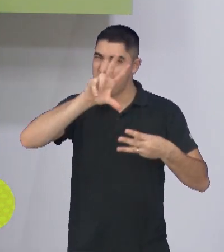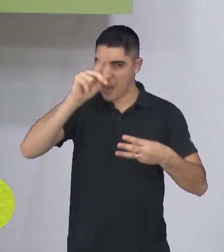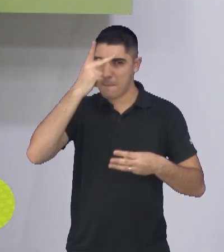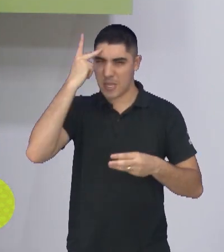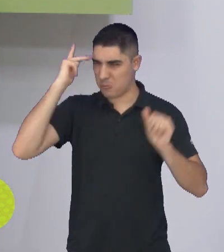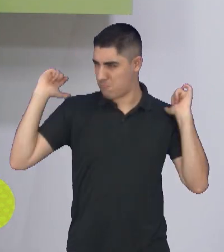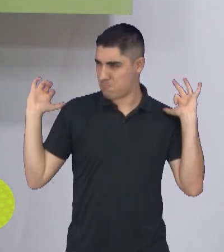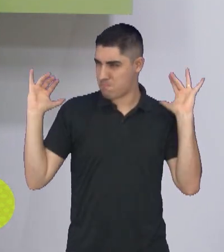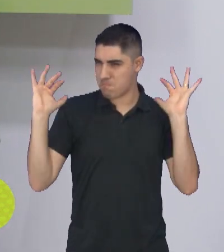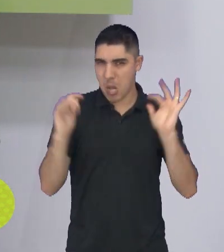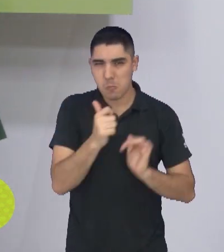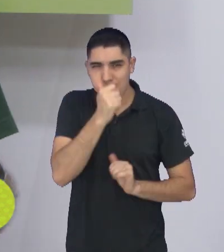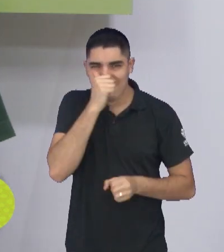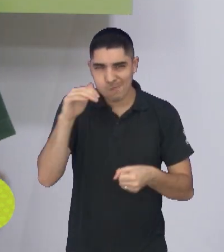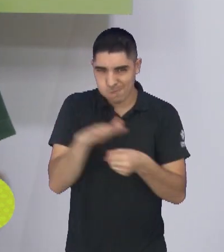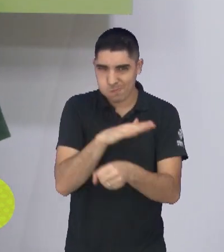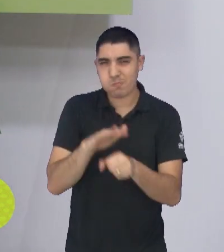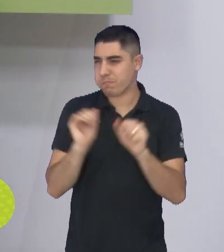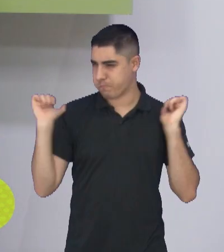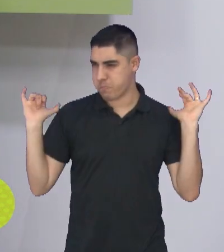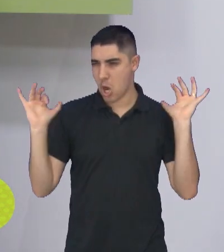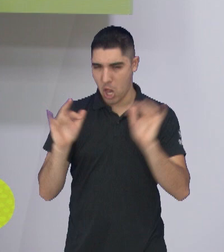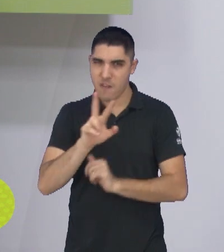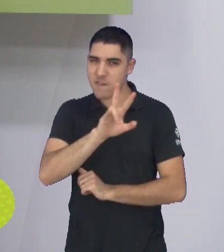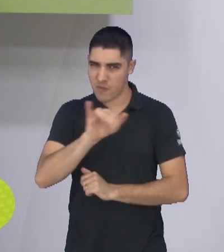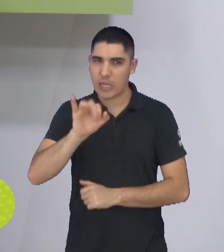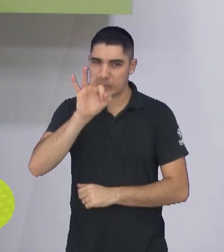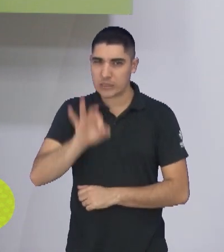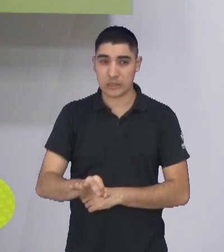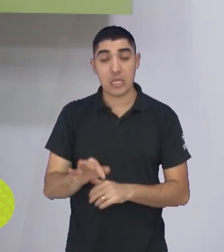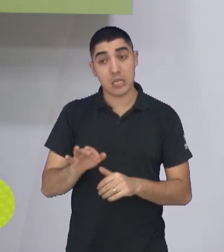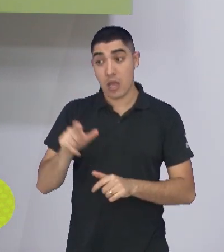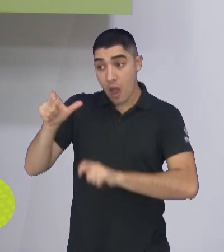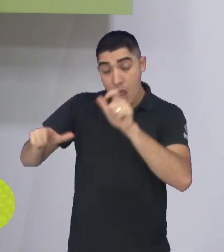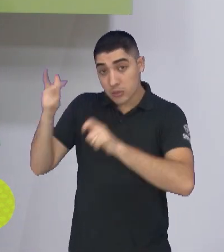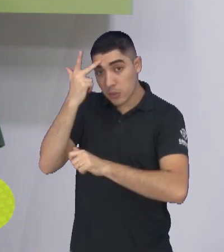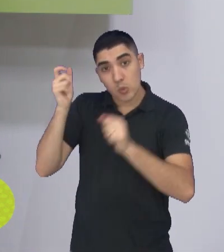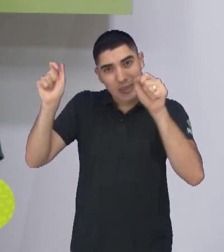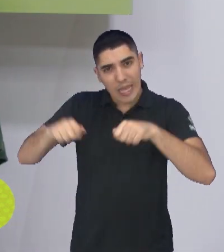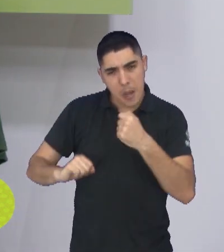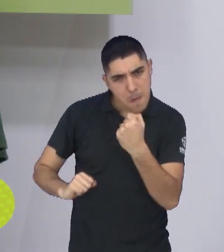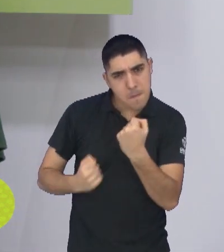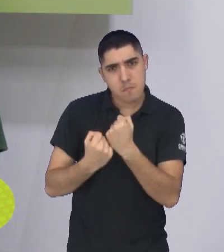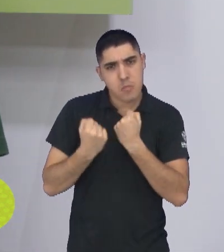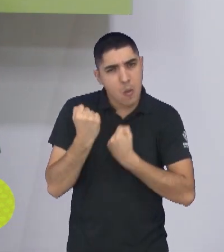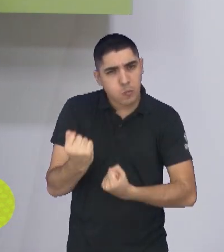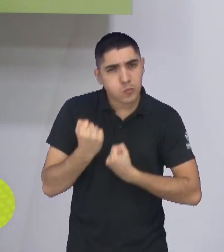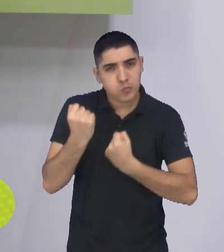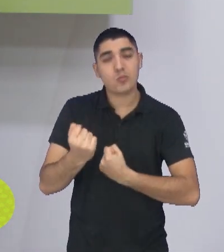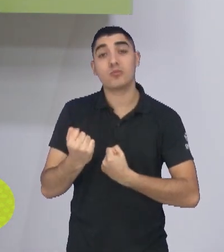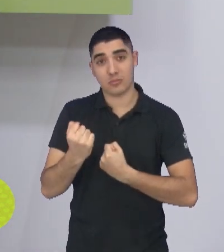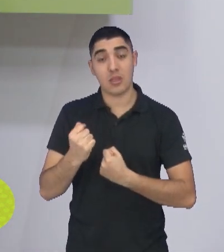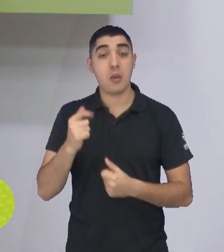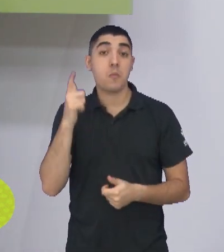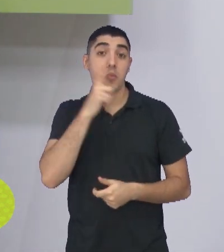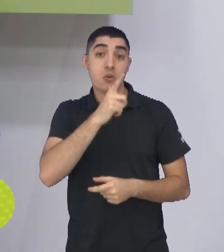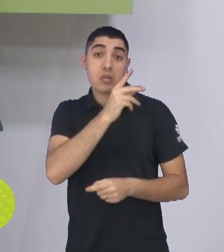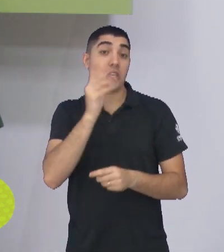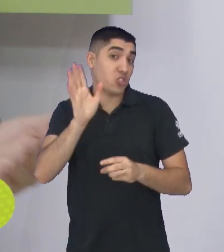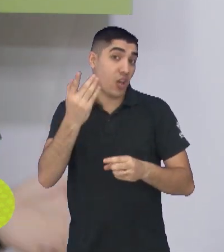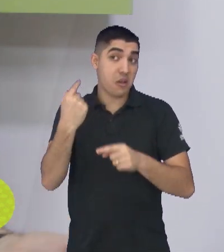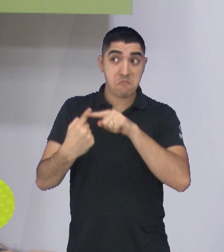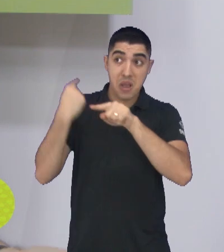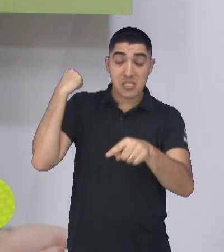Lineu vai estar com um bom público. Então a torcida pode empurrar o São José para cima do Corinthians, né? Já ganhou na primeira fase